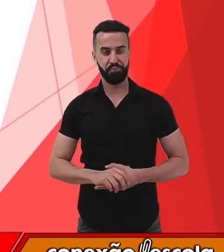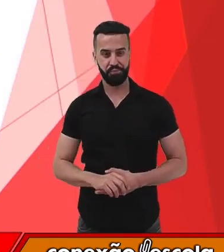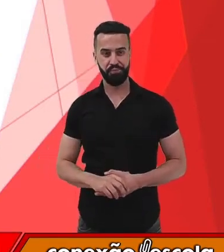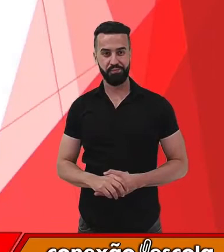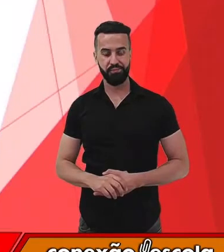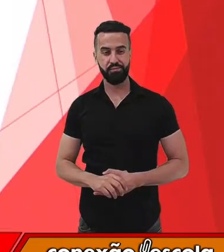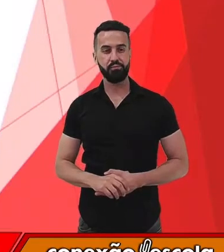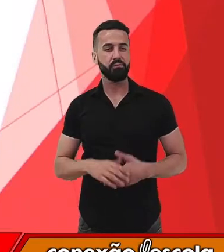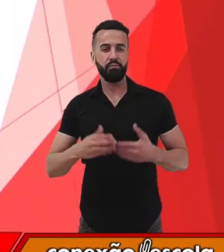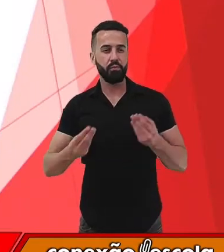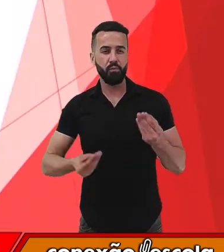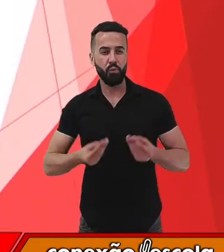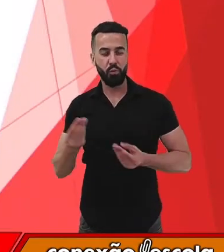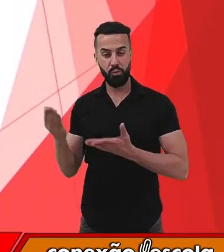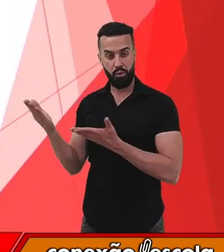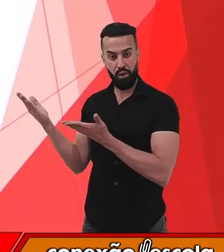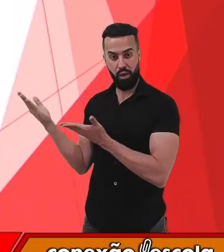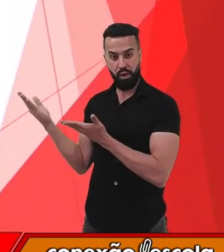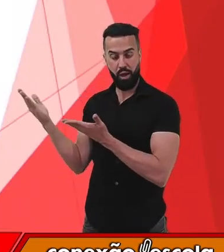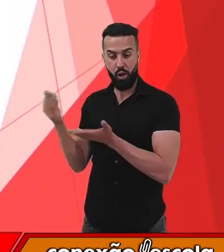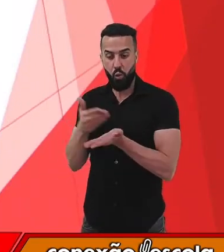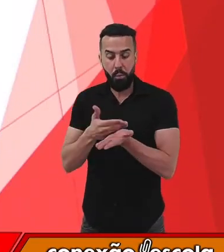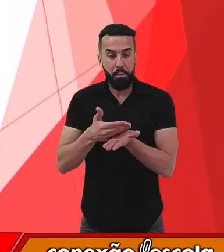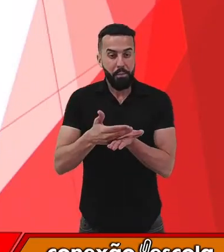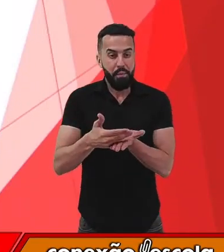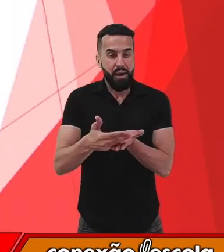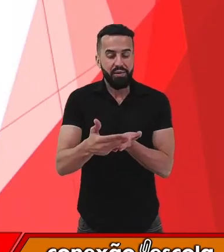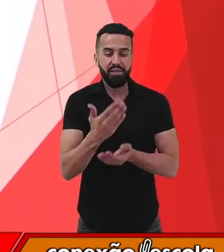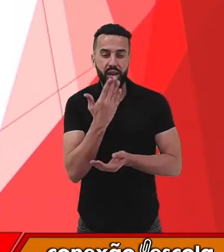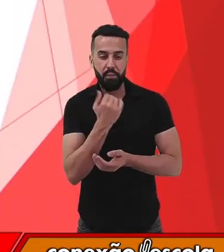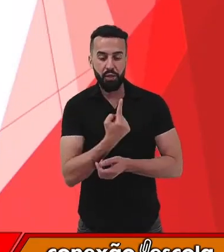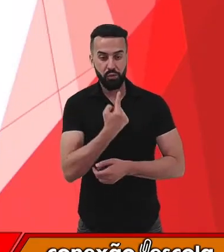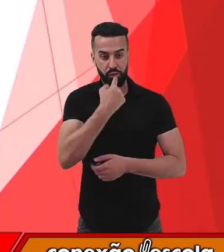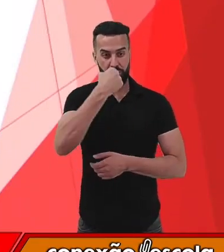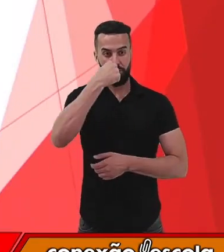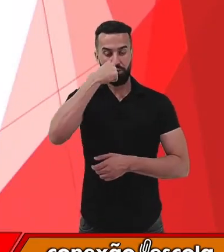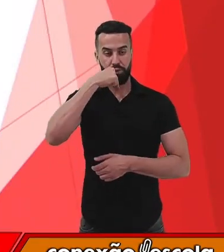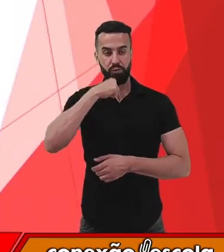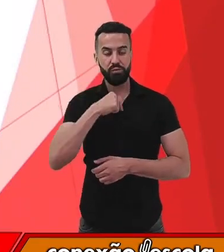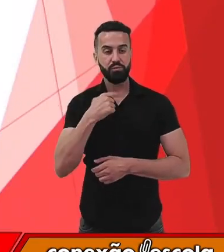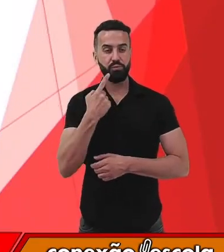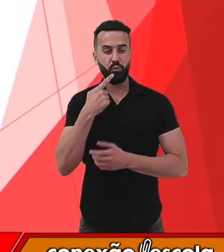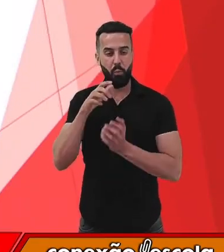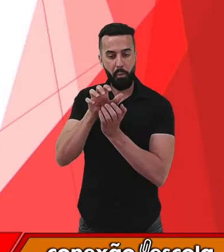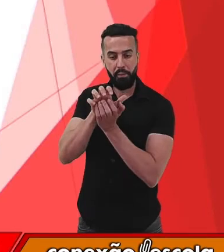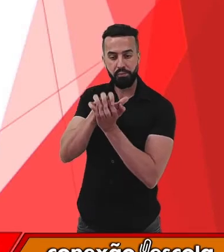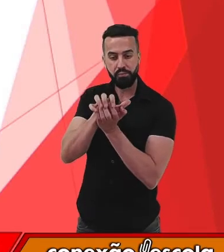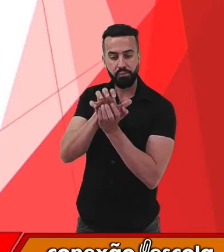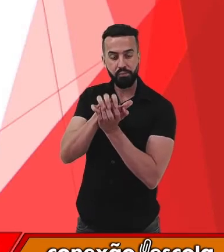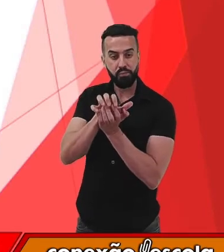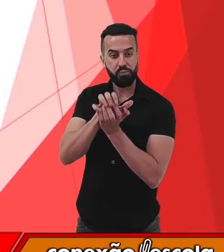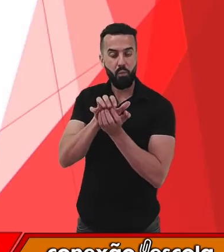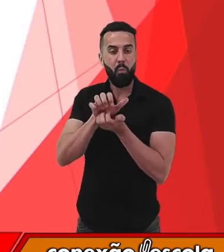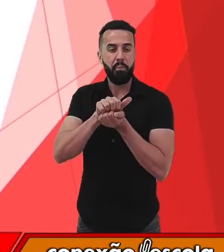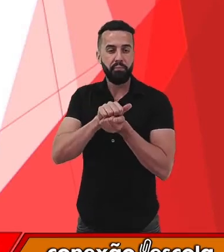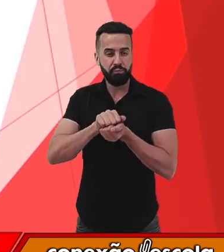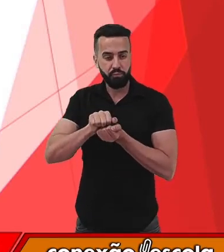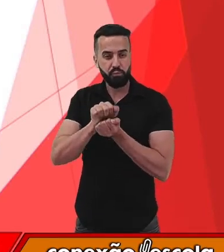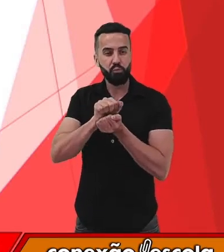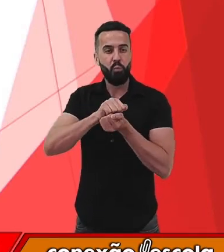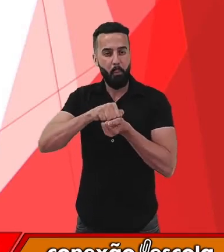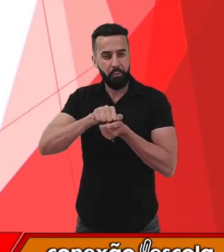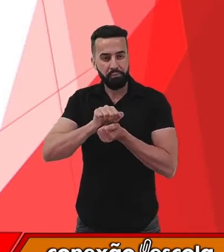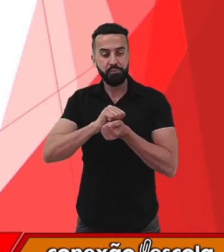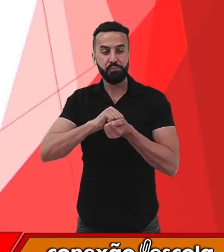A digestão se inicia na boca, que com o auxílio dos dentes permite a mastigação do alimento.